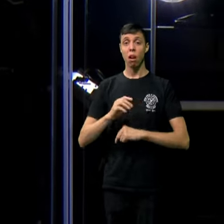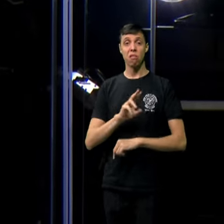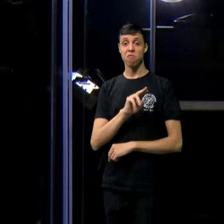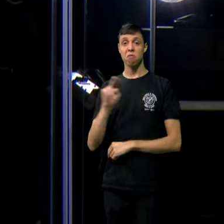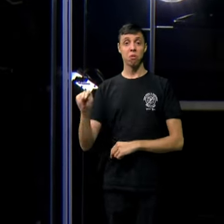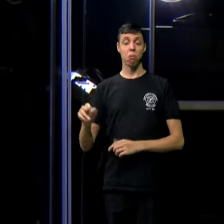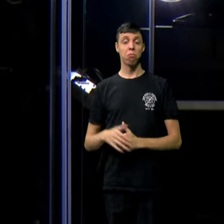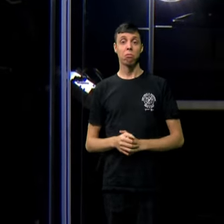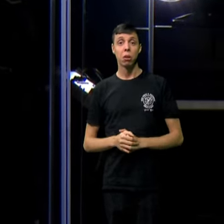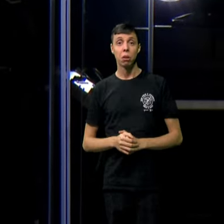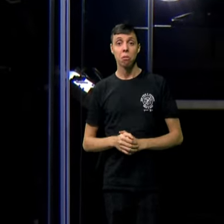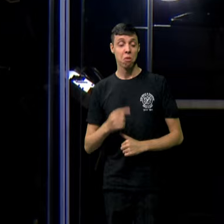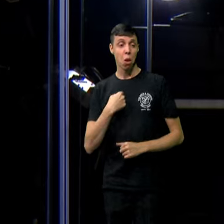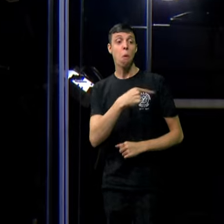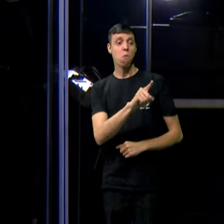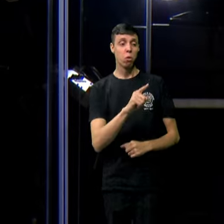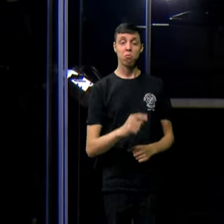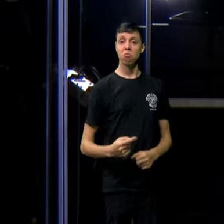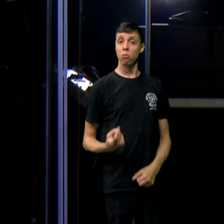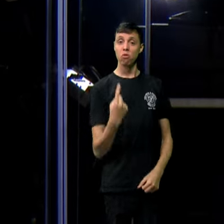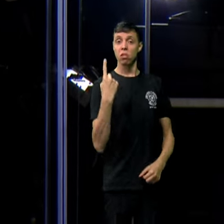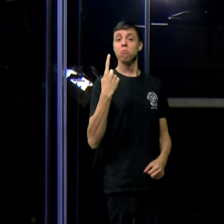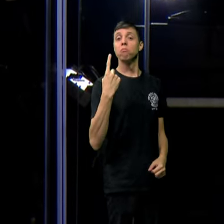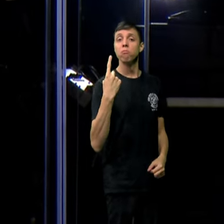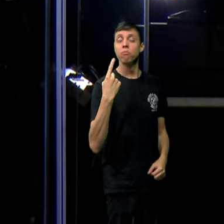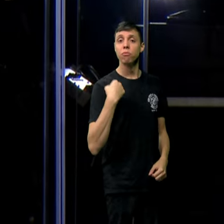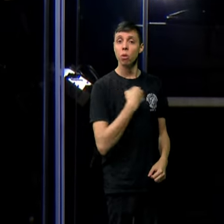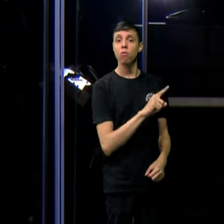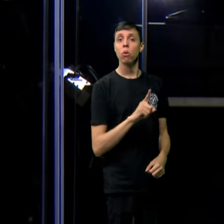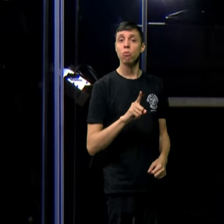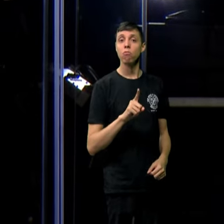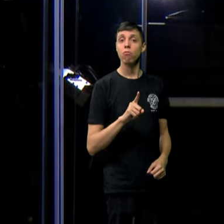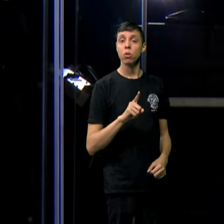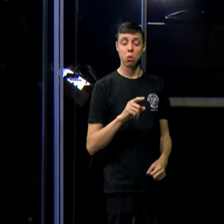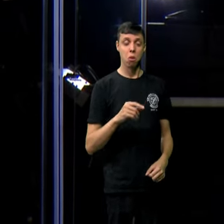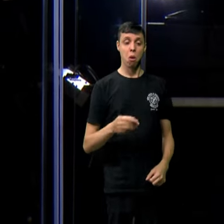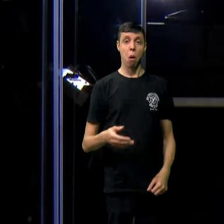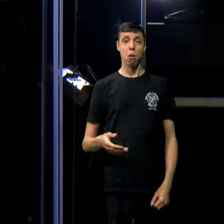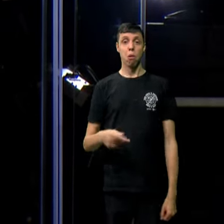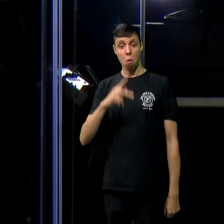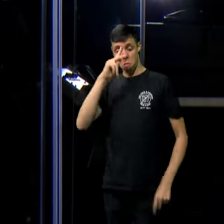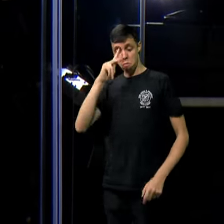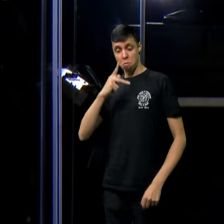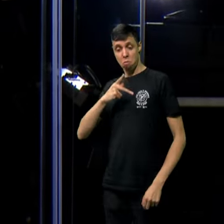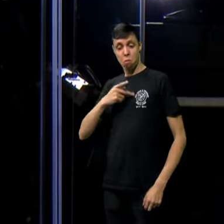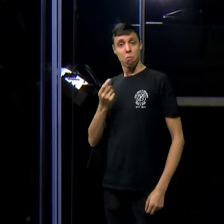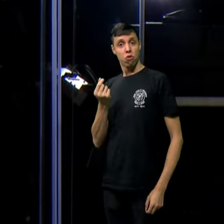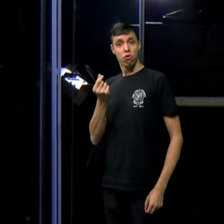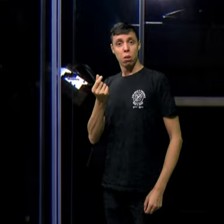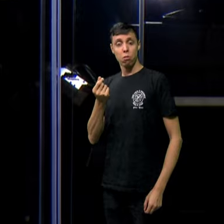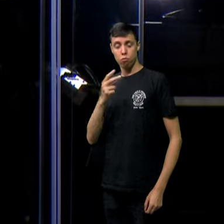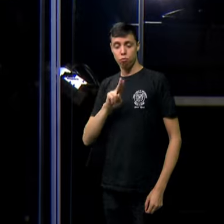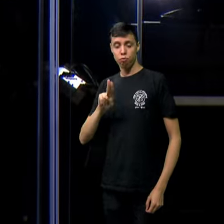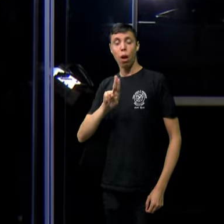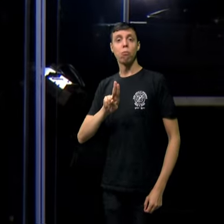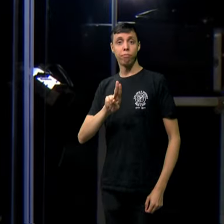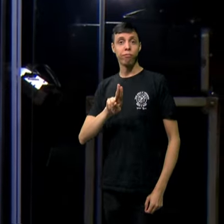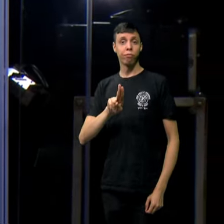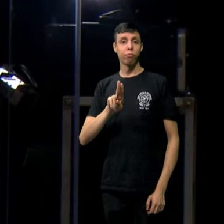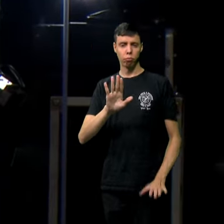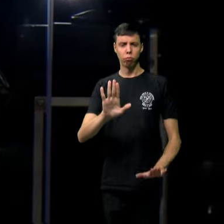campanhas, minhas cruzadas para ir nos lugares a pregar. Então sou um missionário autofinanciado, aunque não tenho esse título, só estou explicando para você entender a